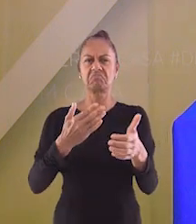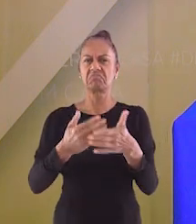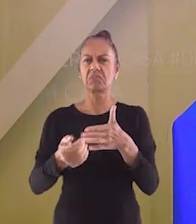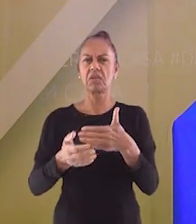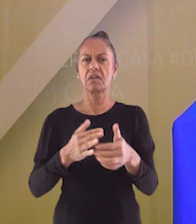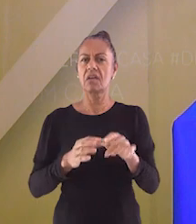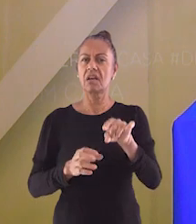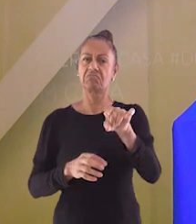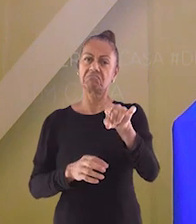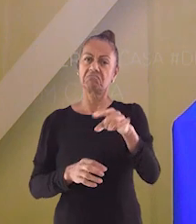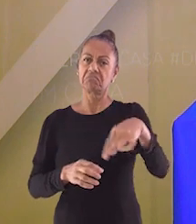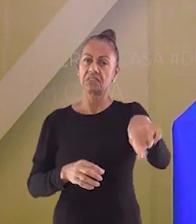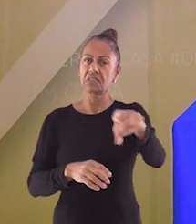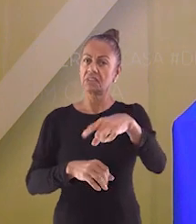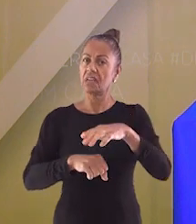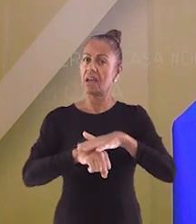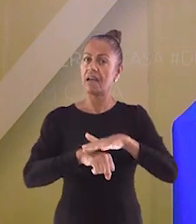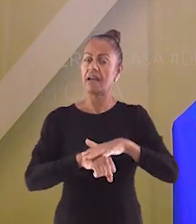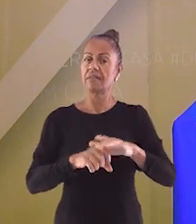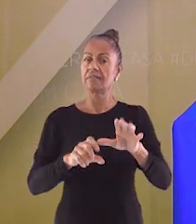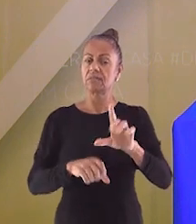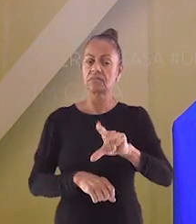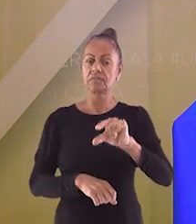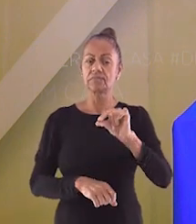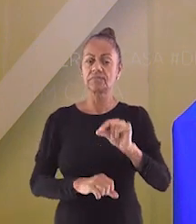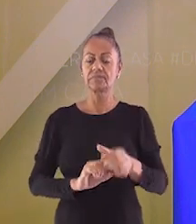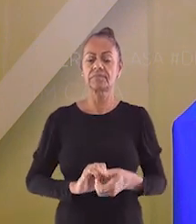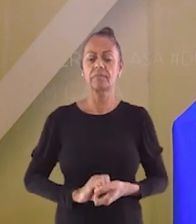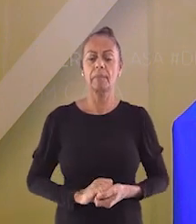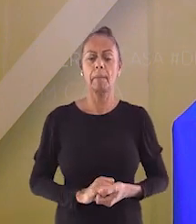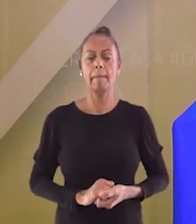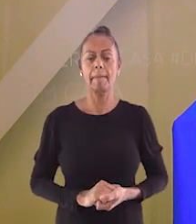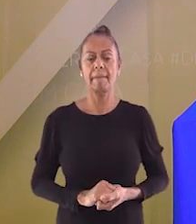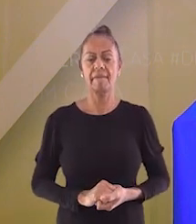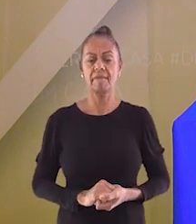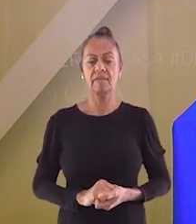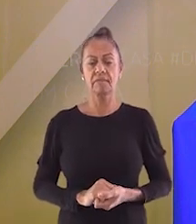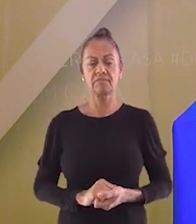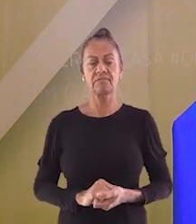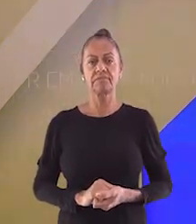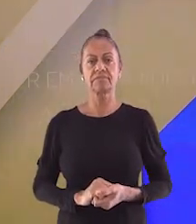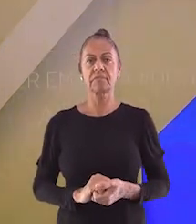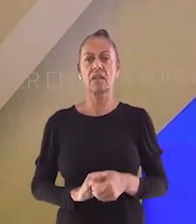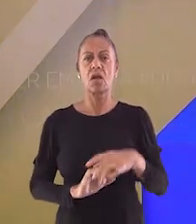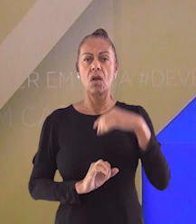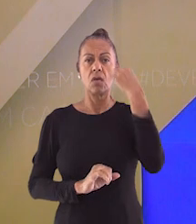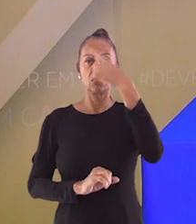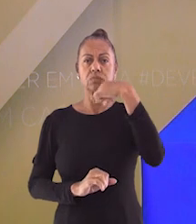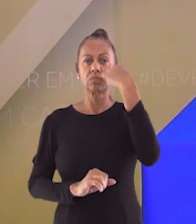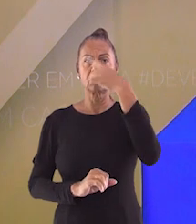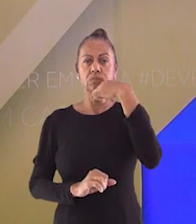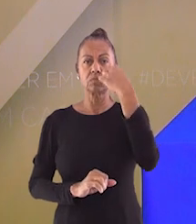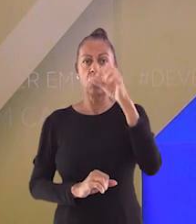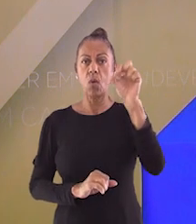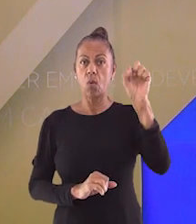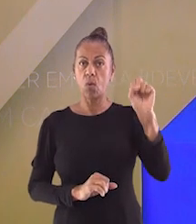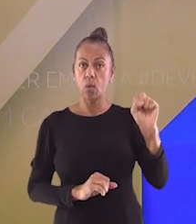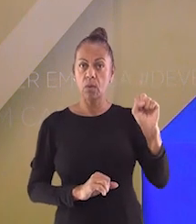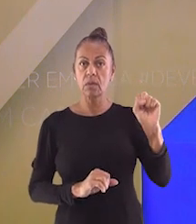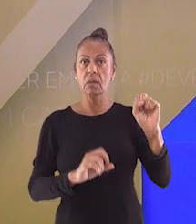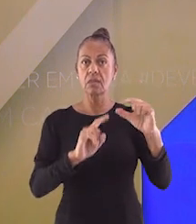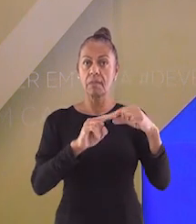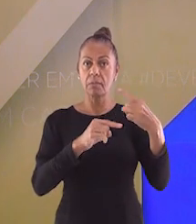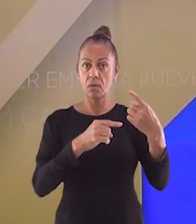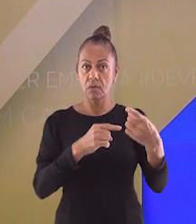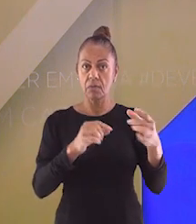para o dia seguinte estar pronto. Pode fazer durante o dia, pela manhãzinha à noite, você vai poder mexer. Tá bom? Gente, depois de 8 horas, eu